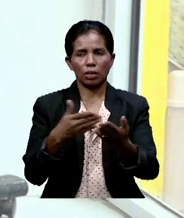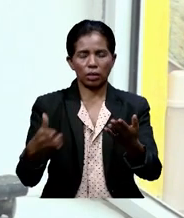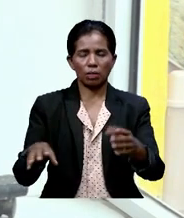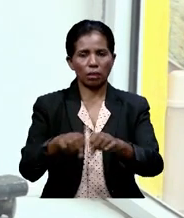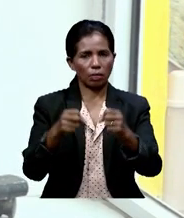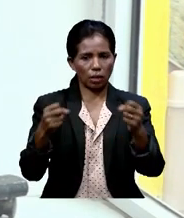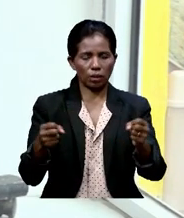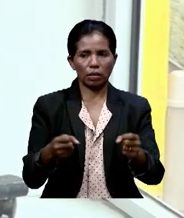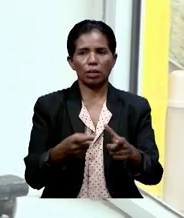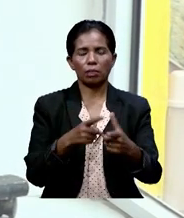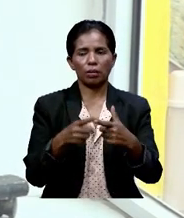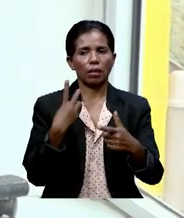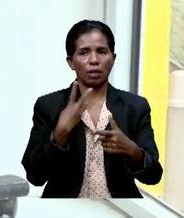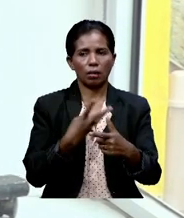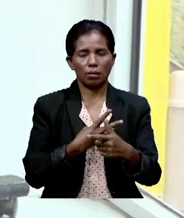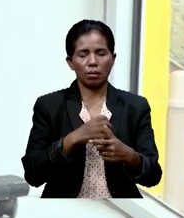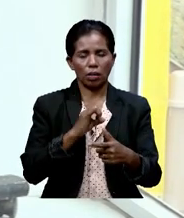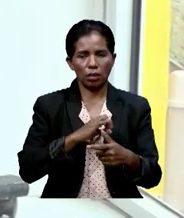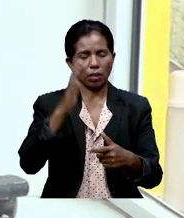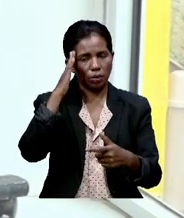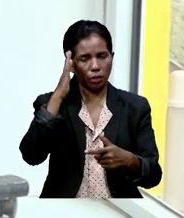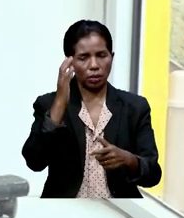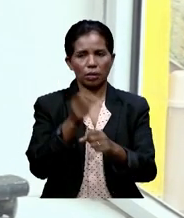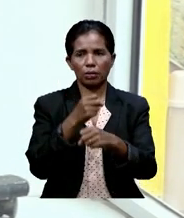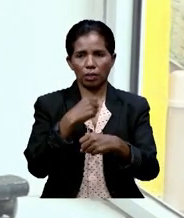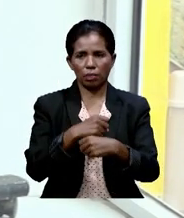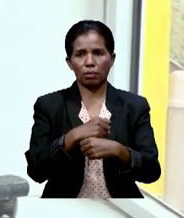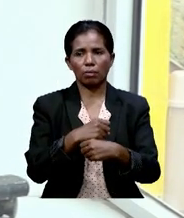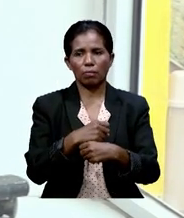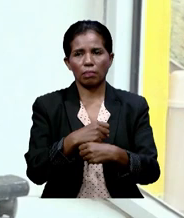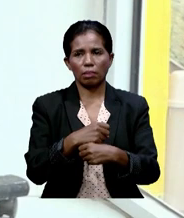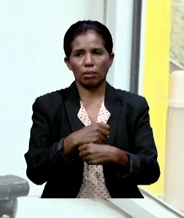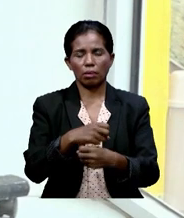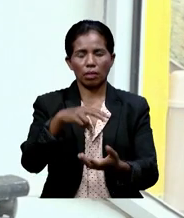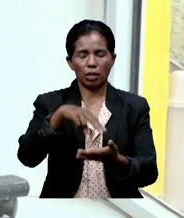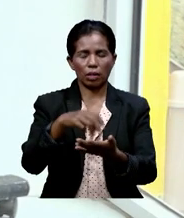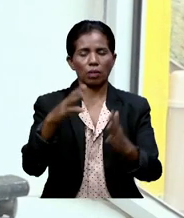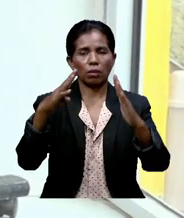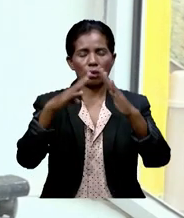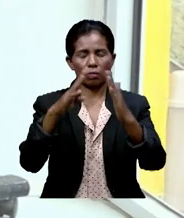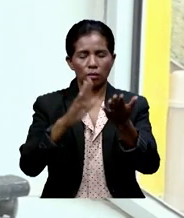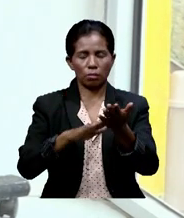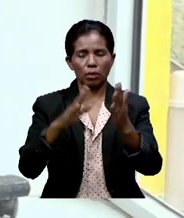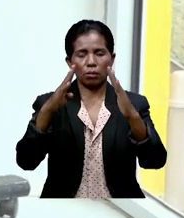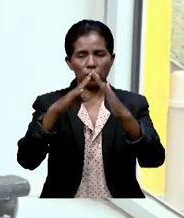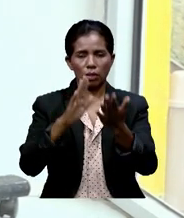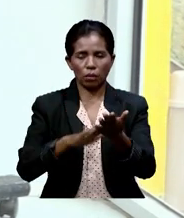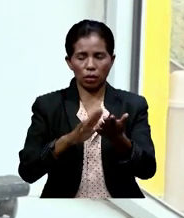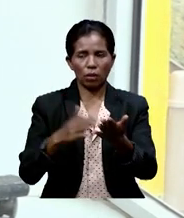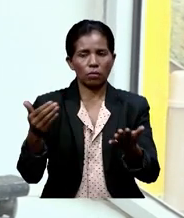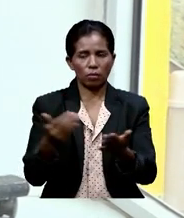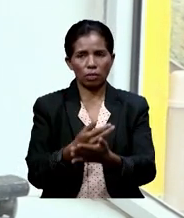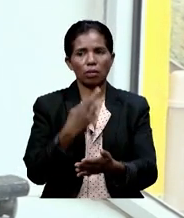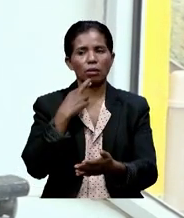Sobutiona. E a minha, a minha, a minha, a reconstrução foi um, a Colégio União responde